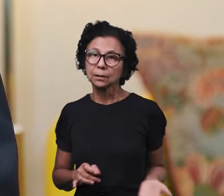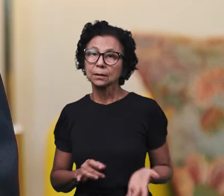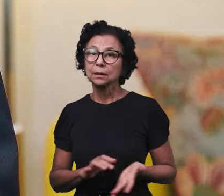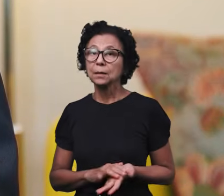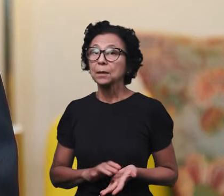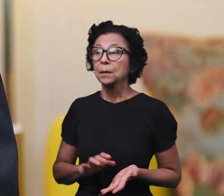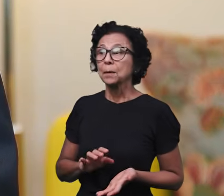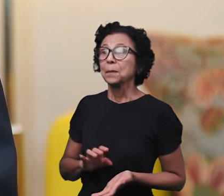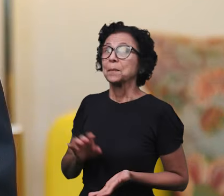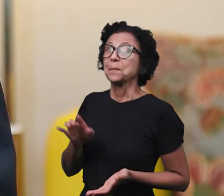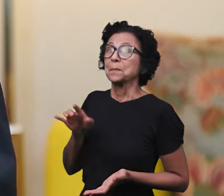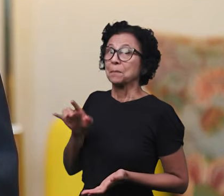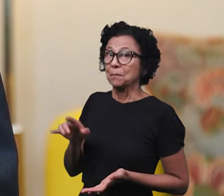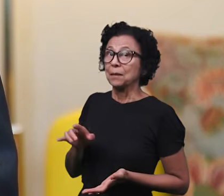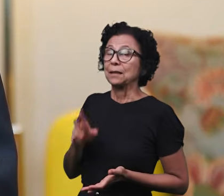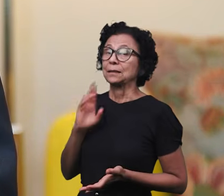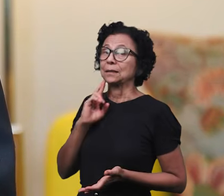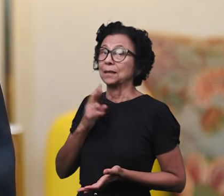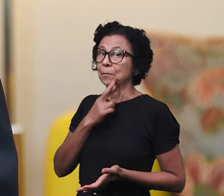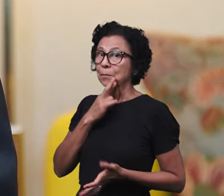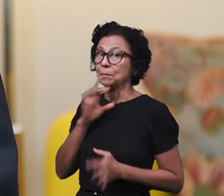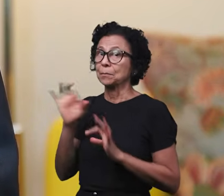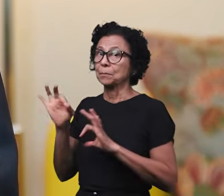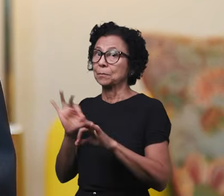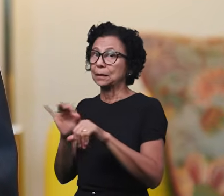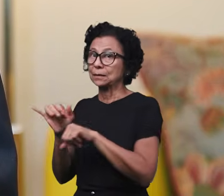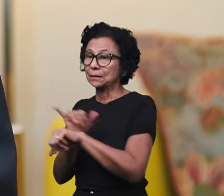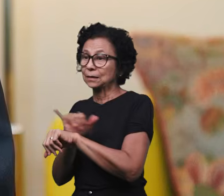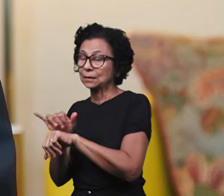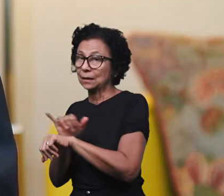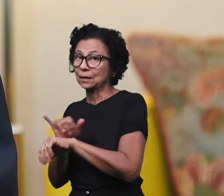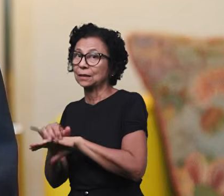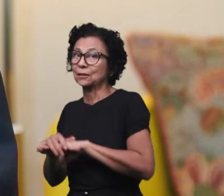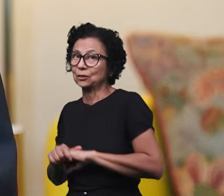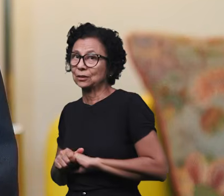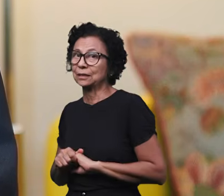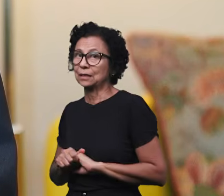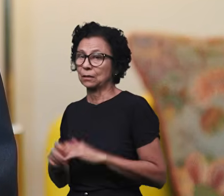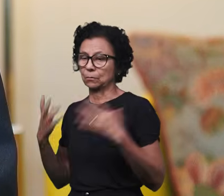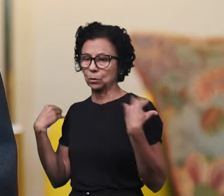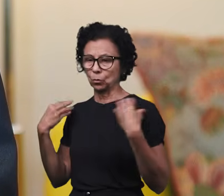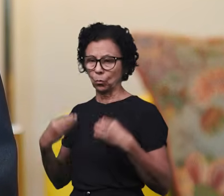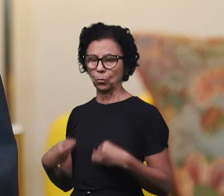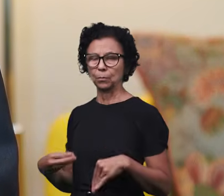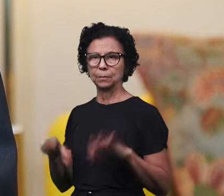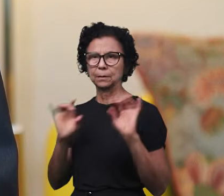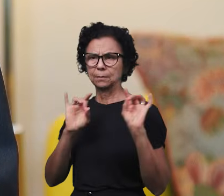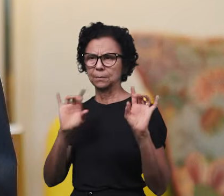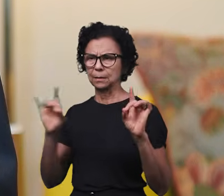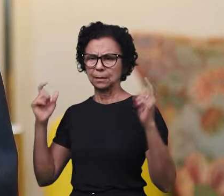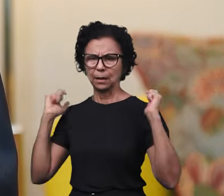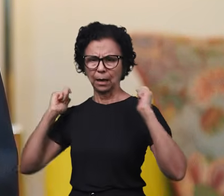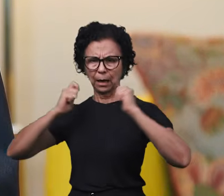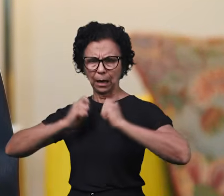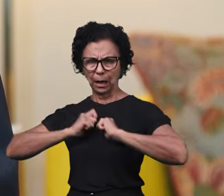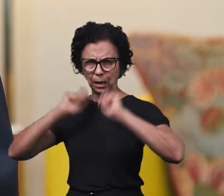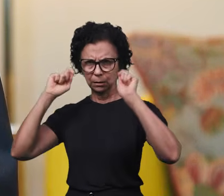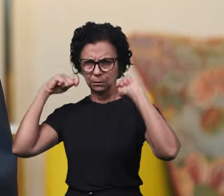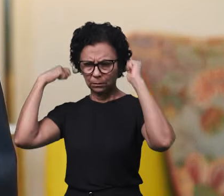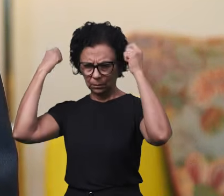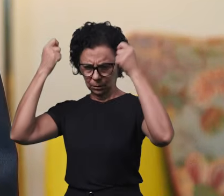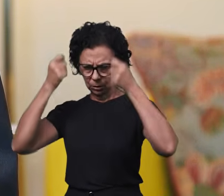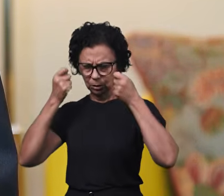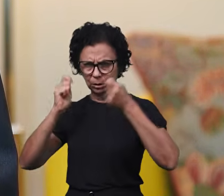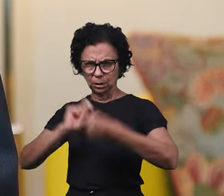Rebeca veste com as vestes do primogênito, que eram as vestes lá de Esaú, que tinha o direito à primogenitura, e cobre também